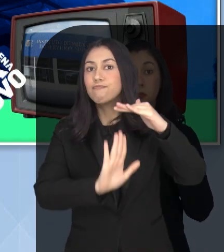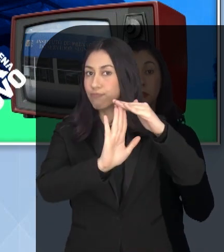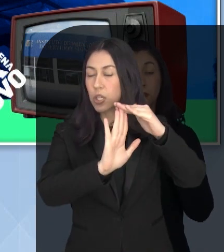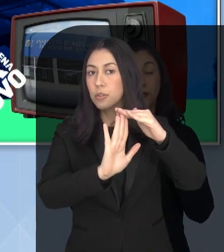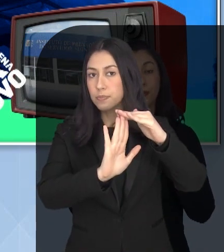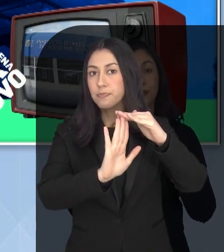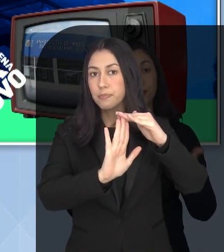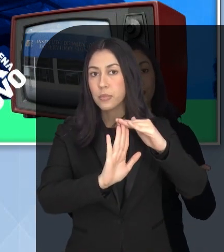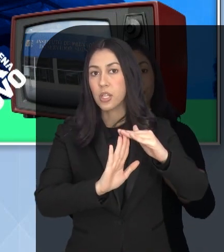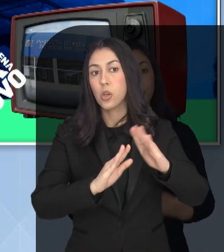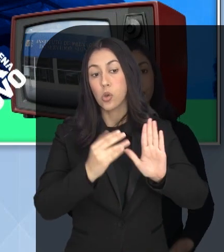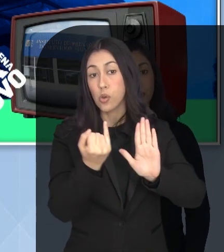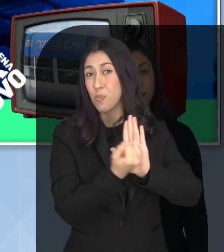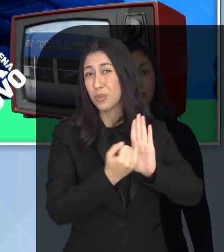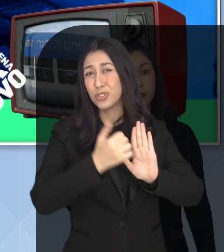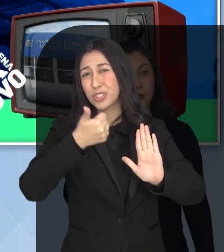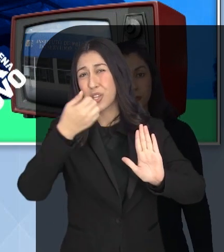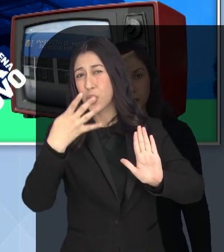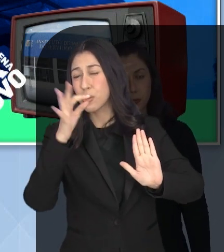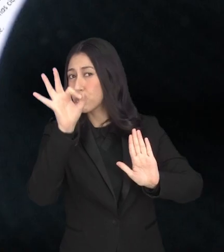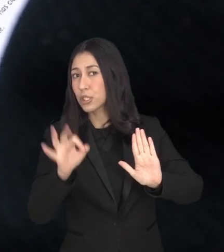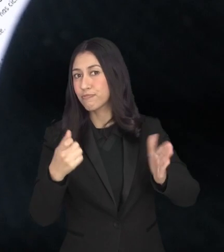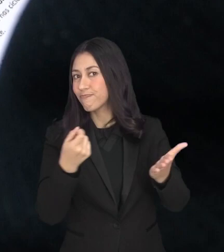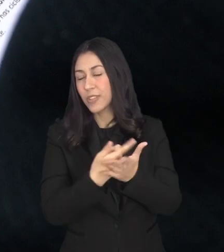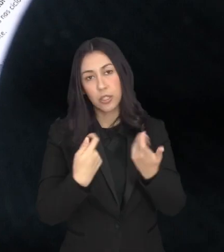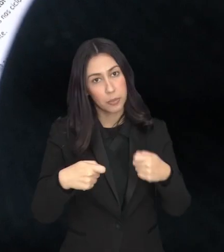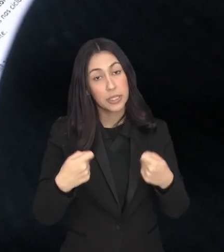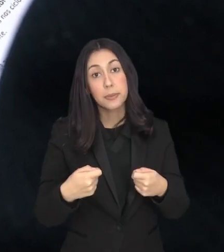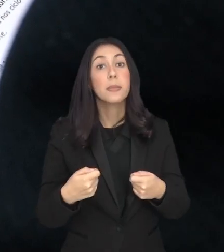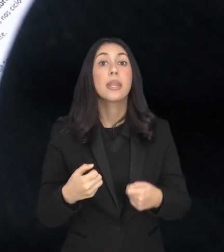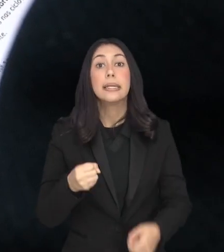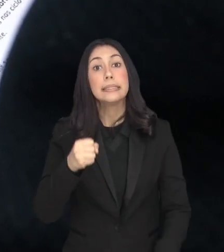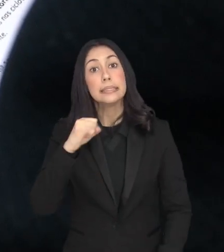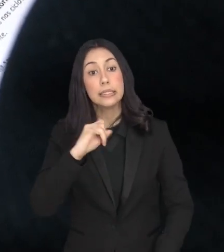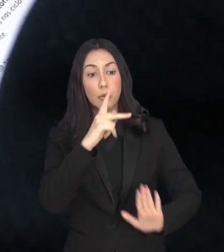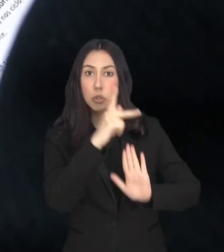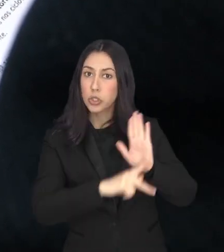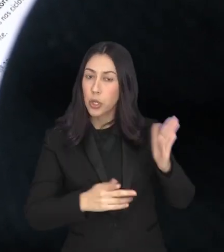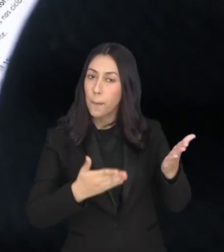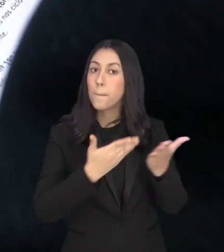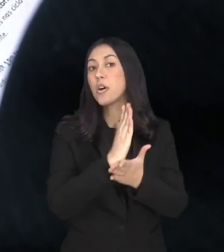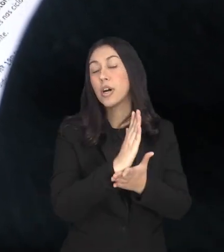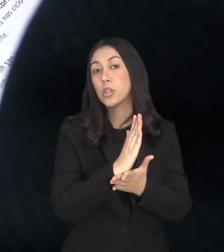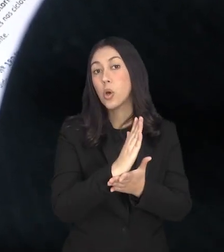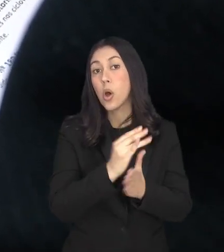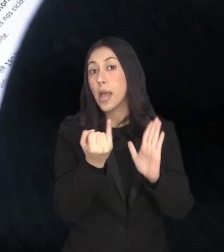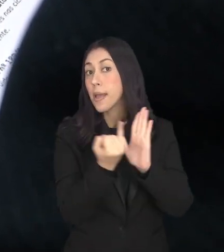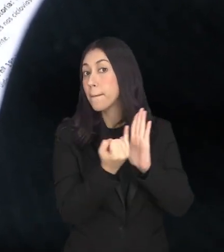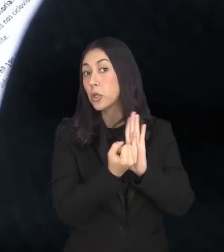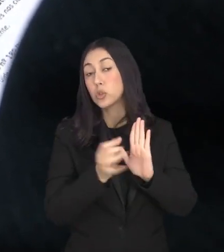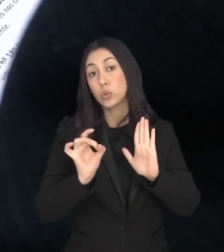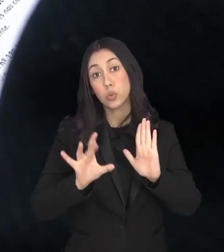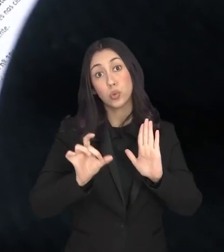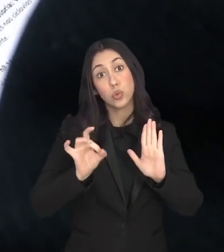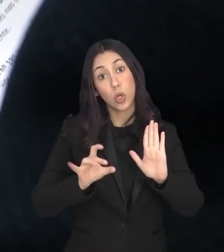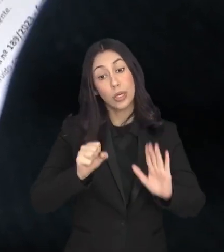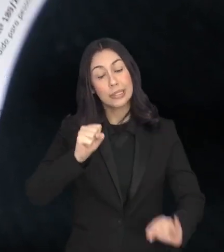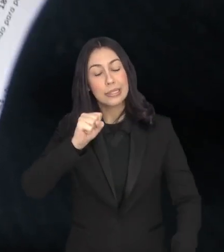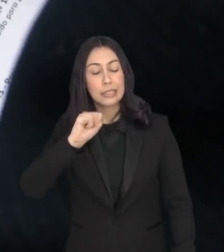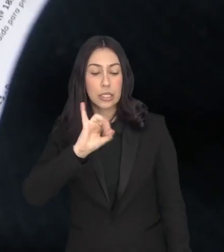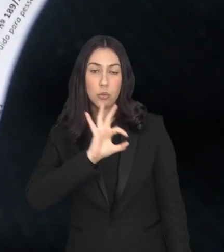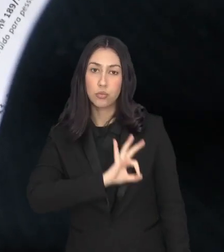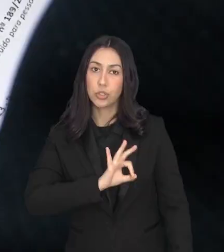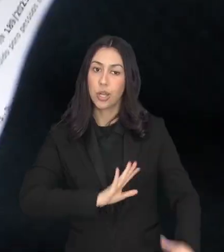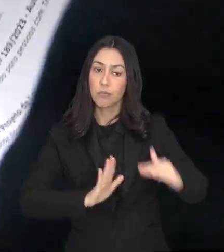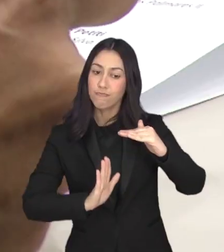desconto previdenciário de 14%. Se o texto for aprovado, a contribuição incidirá sobre o montante das